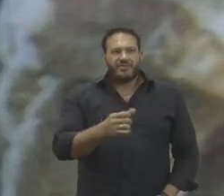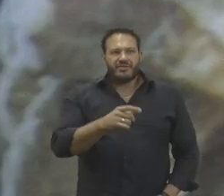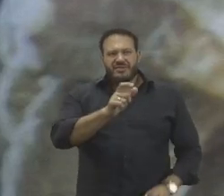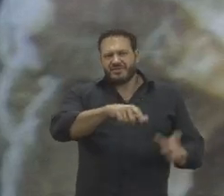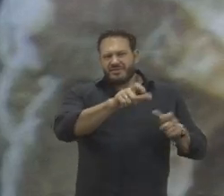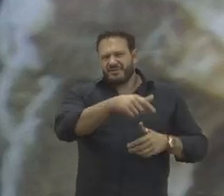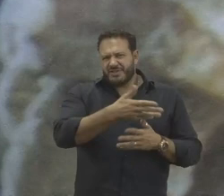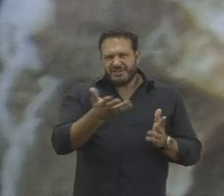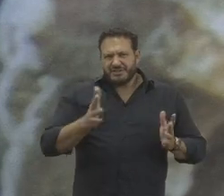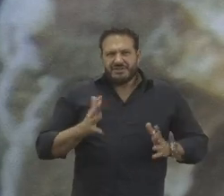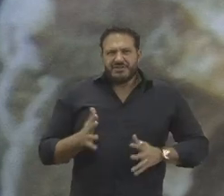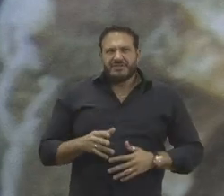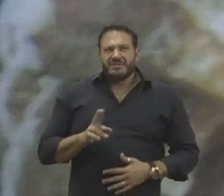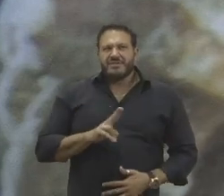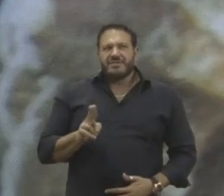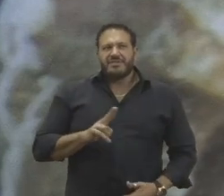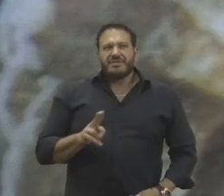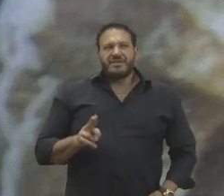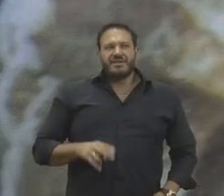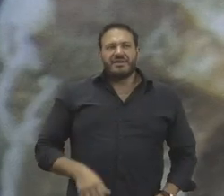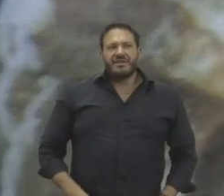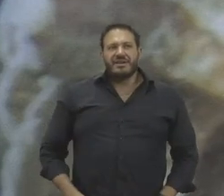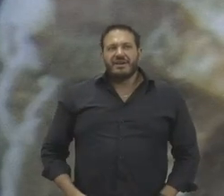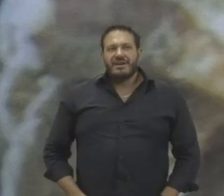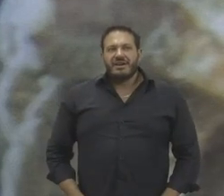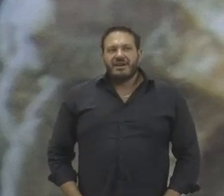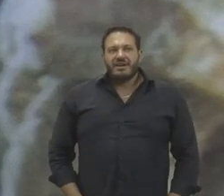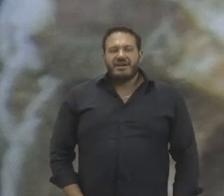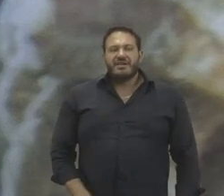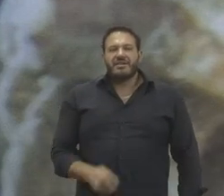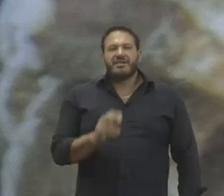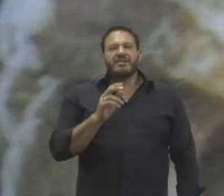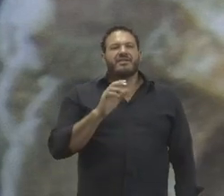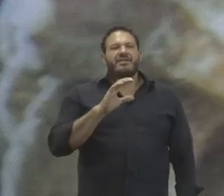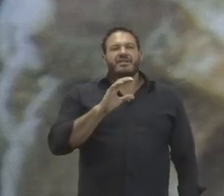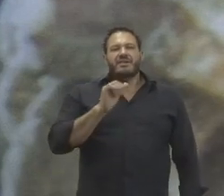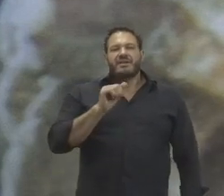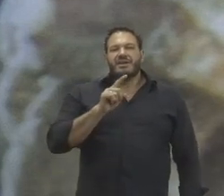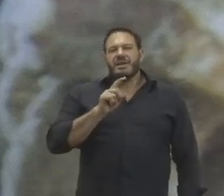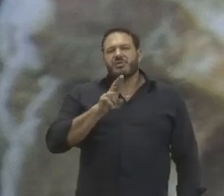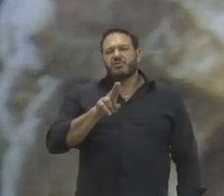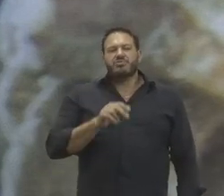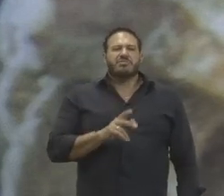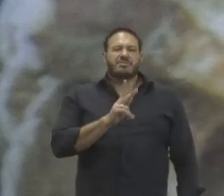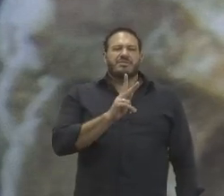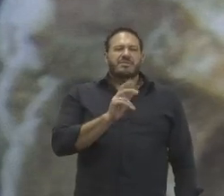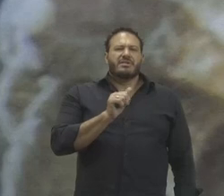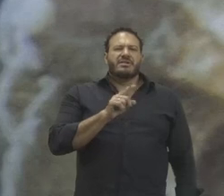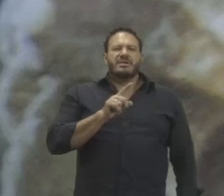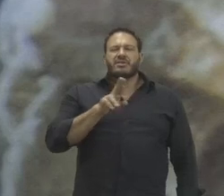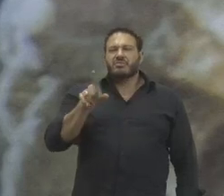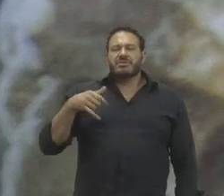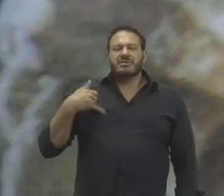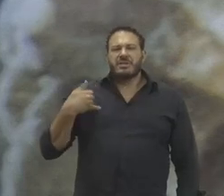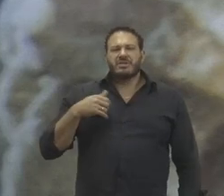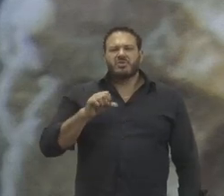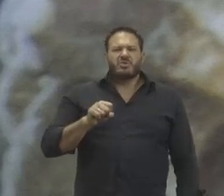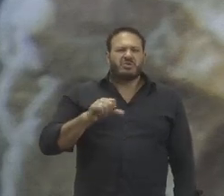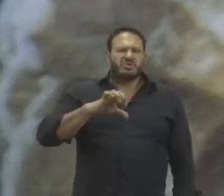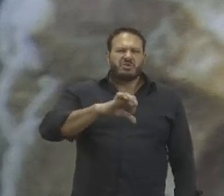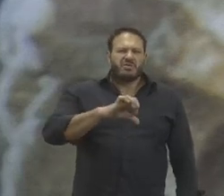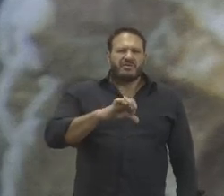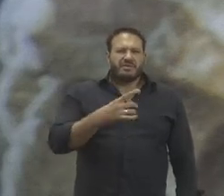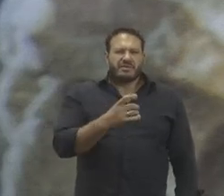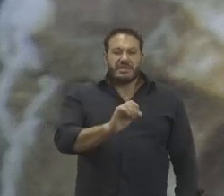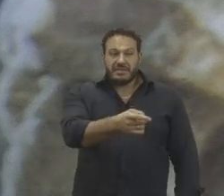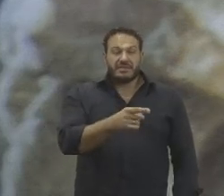né como como é o nome dele o Cadu Cadu Cadu tá com o 9 anos sei lá 10 e tá